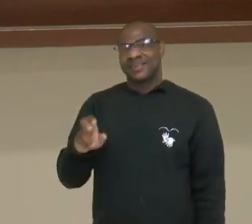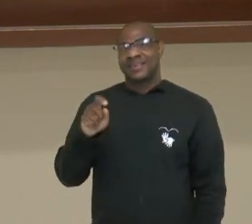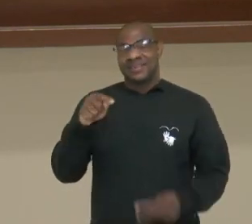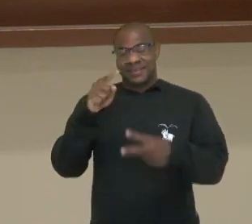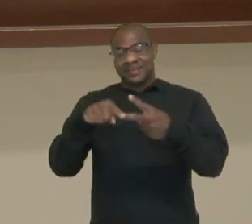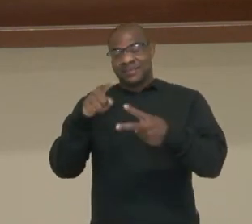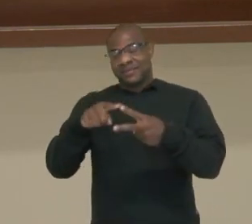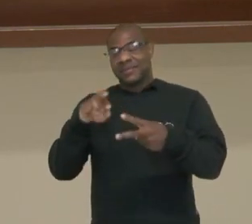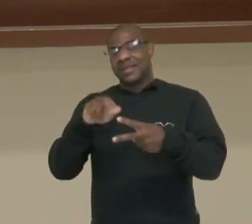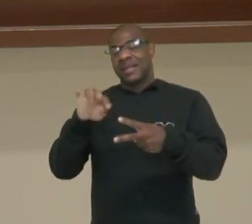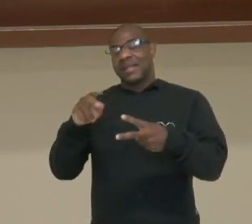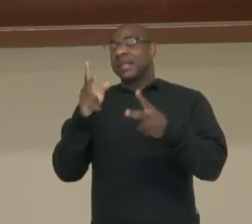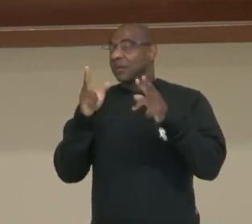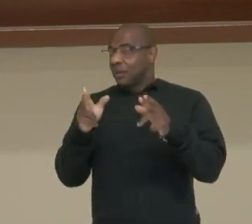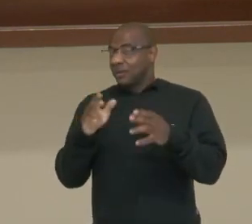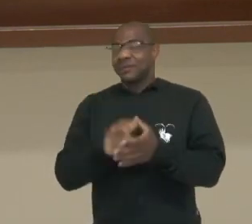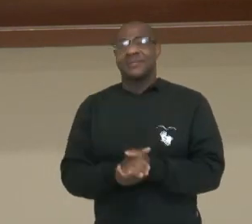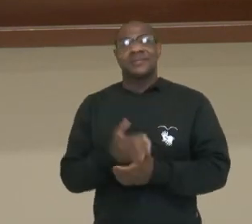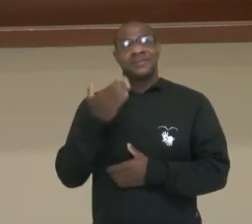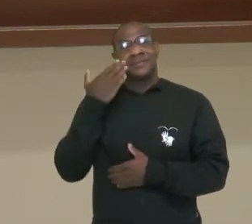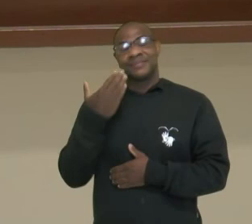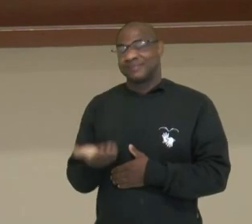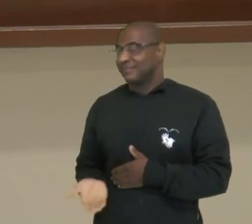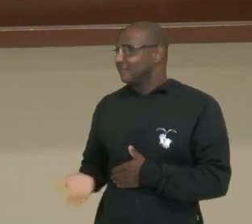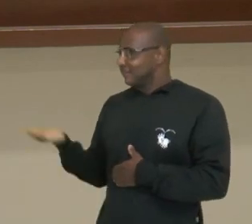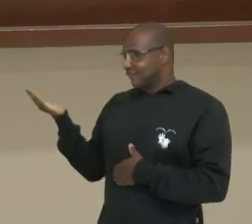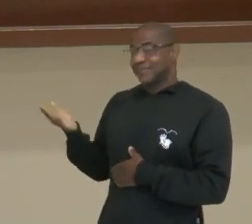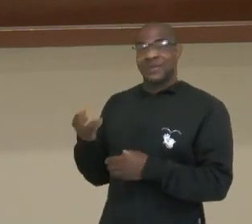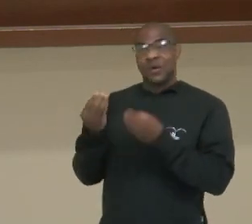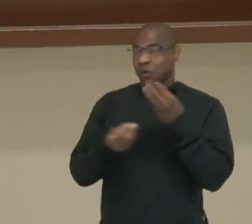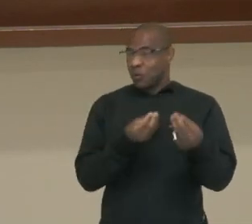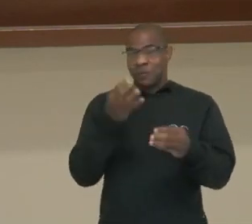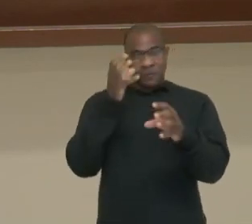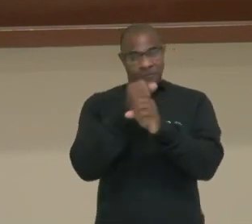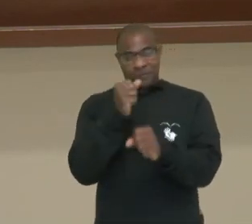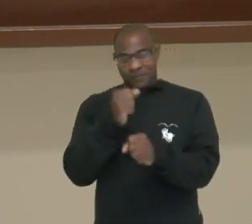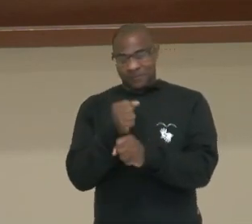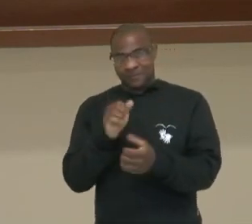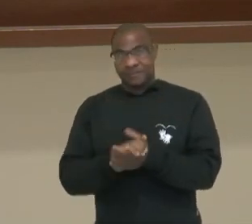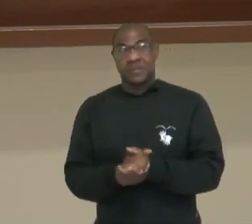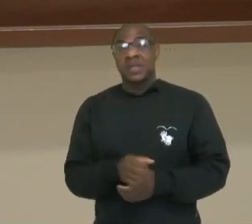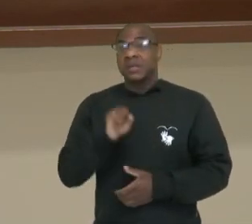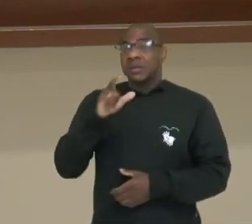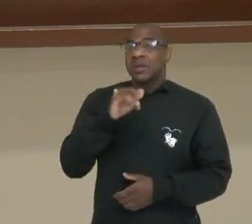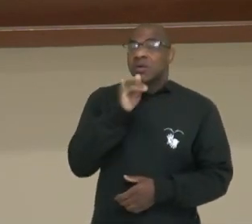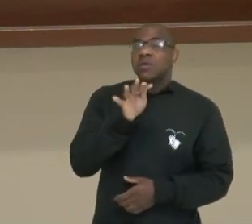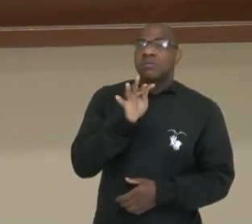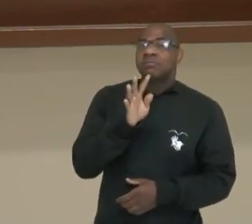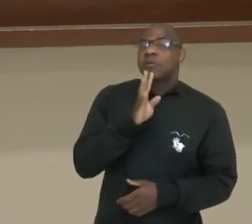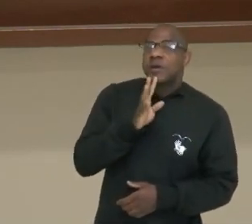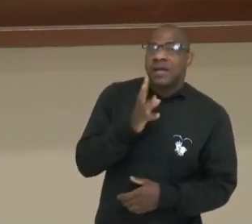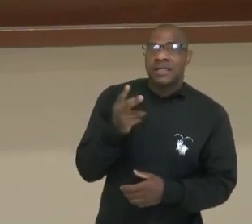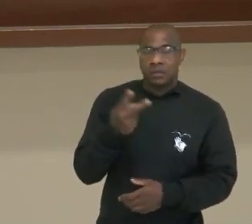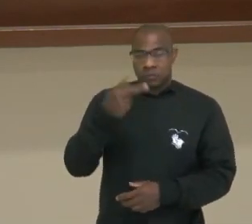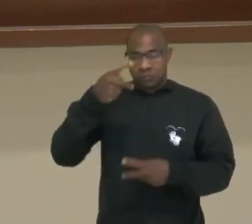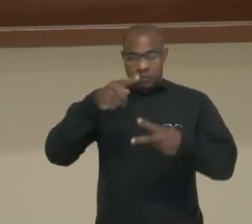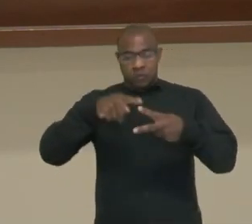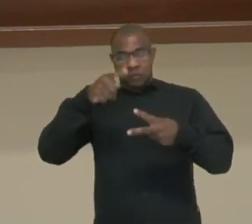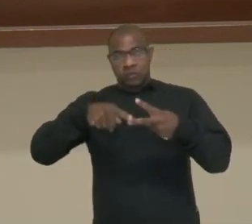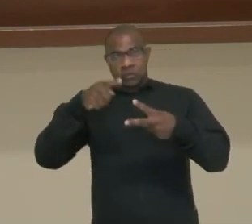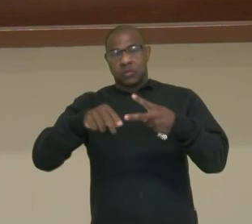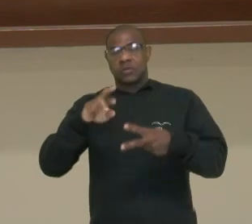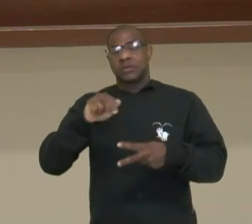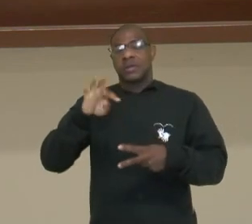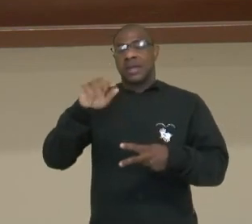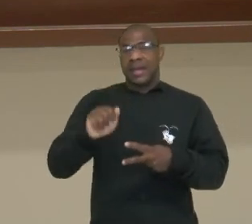uma delas tem que ser menos o inverso do coeficiente angular da outra. Se eu conheço os dois coeficientes angulares, eu multiplico um